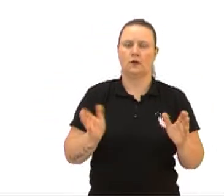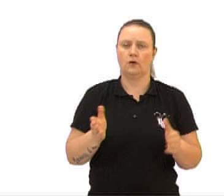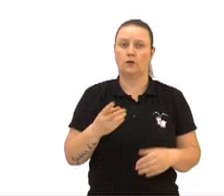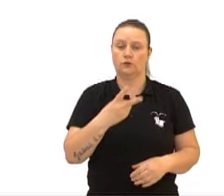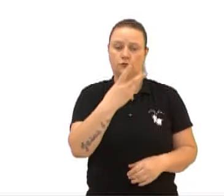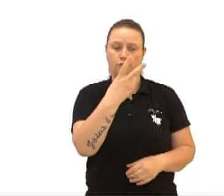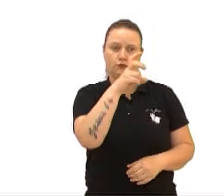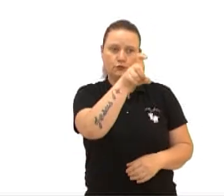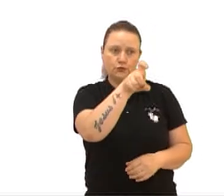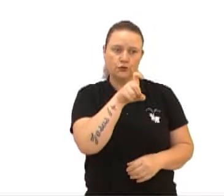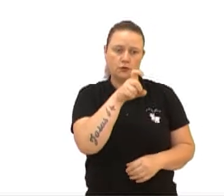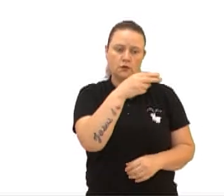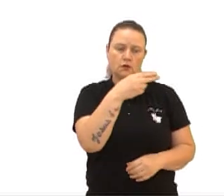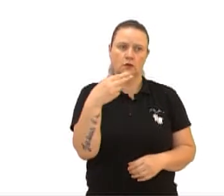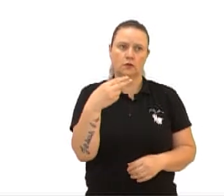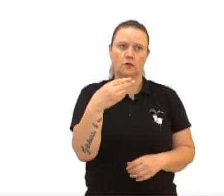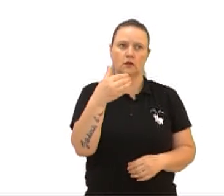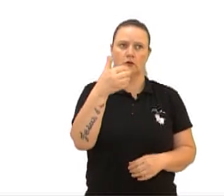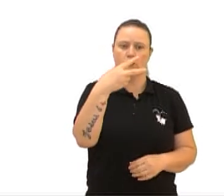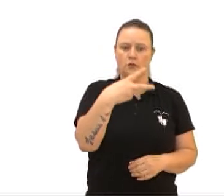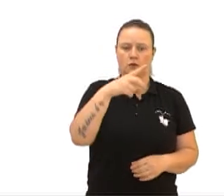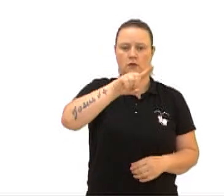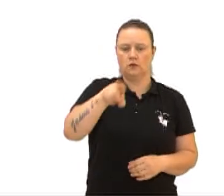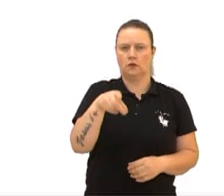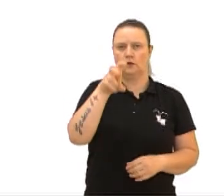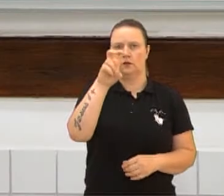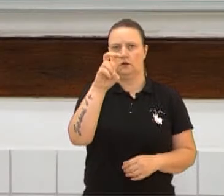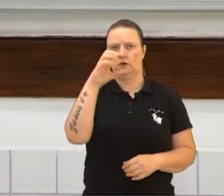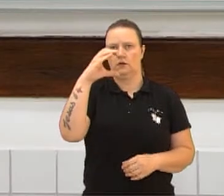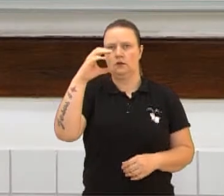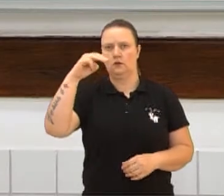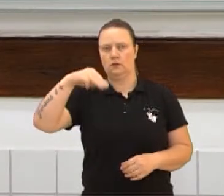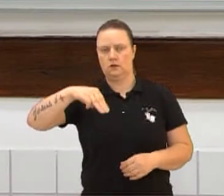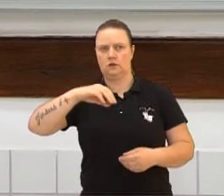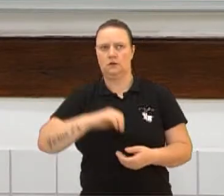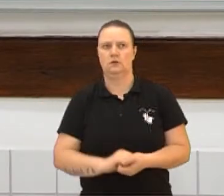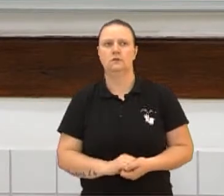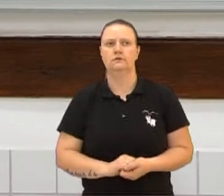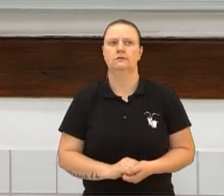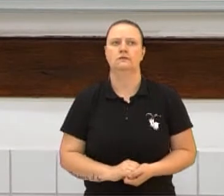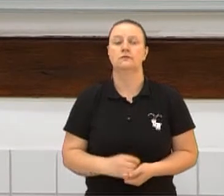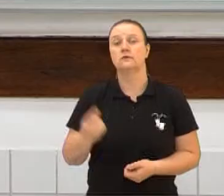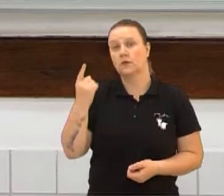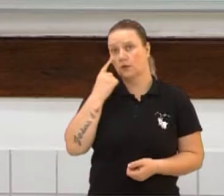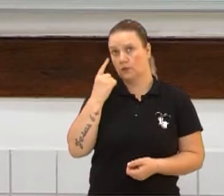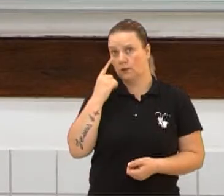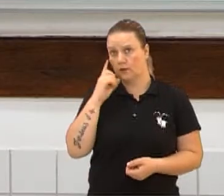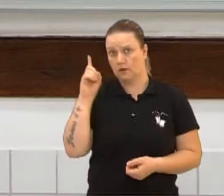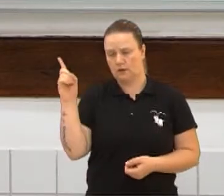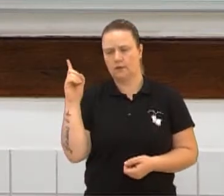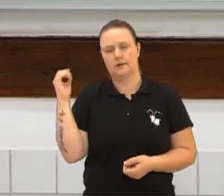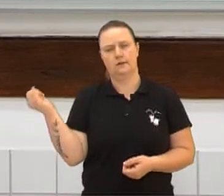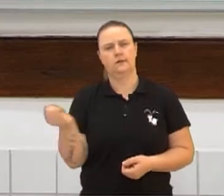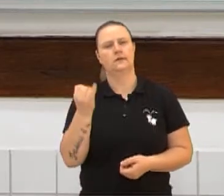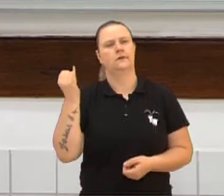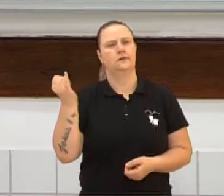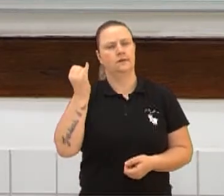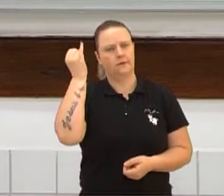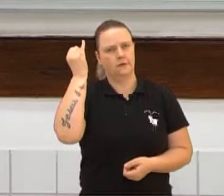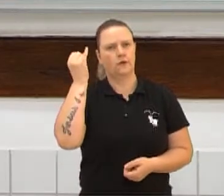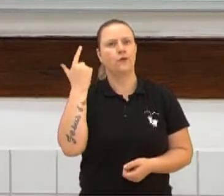vale 2,5 centímetros, tá? Então, essa observação super importante e com isso